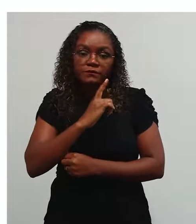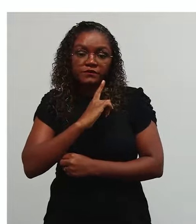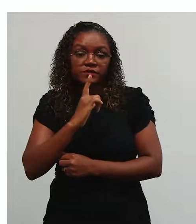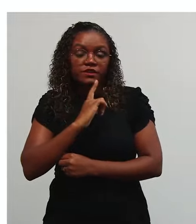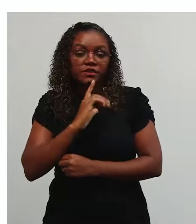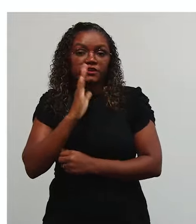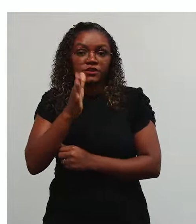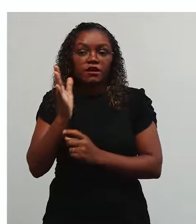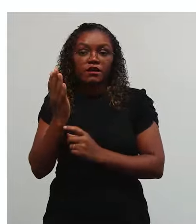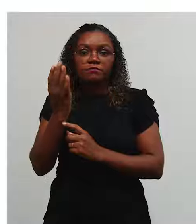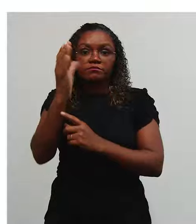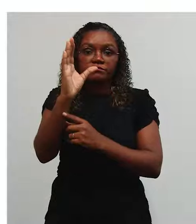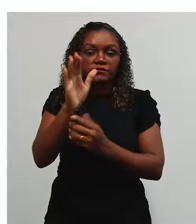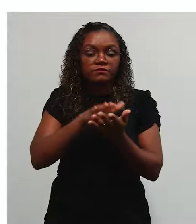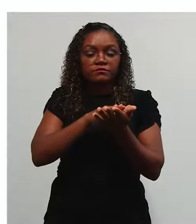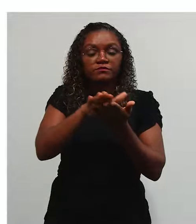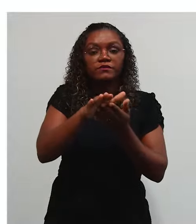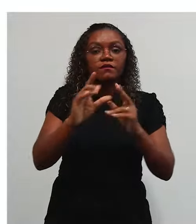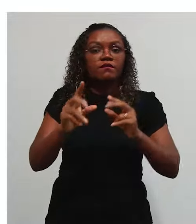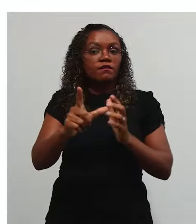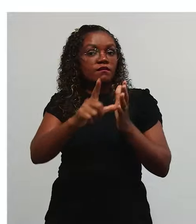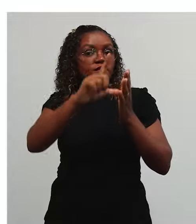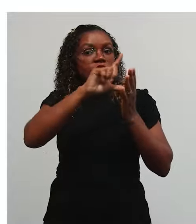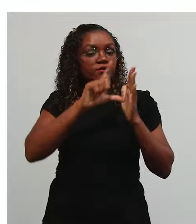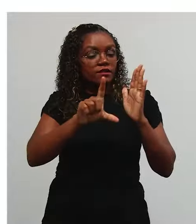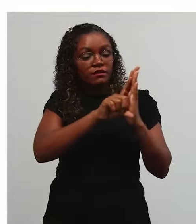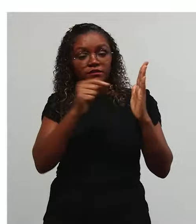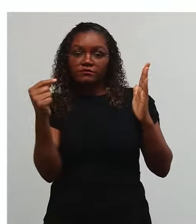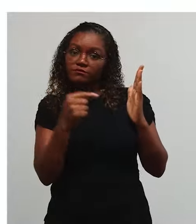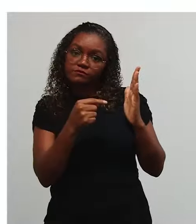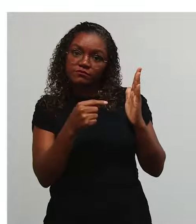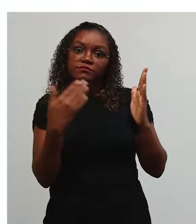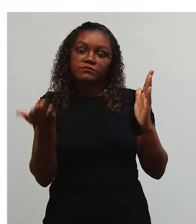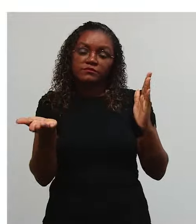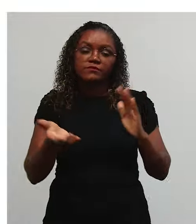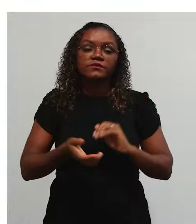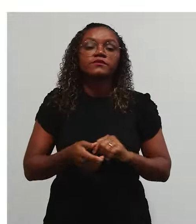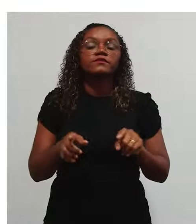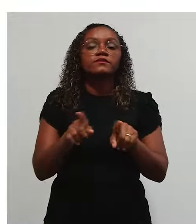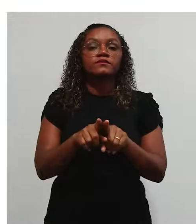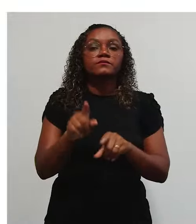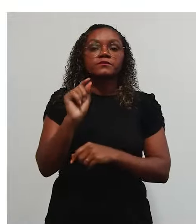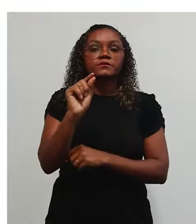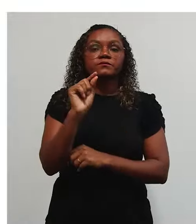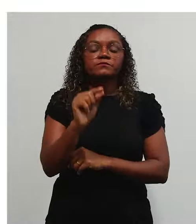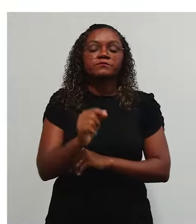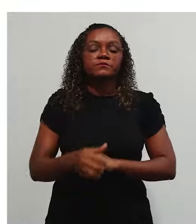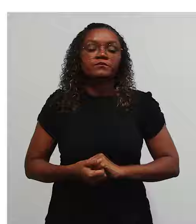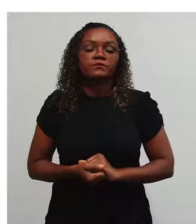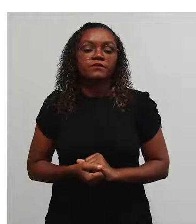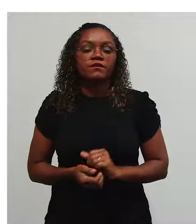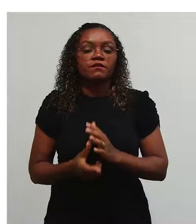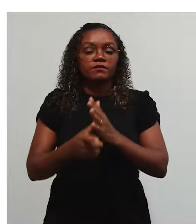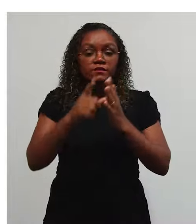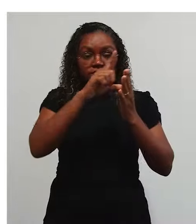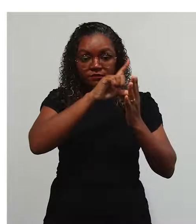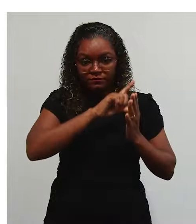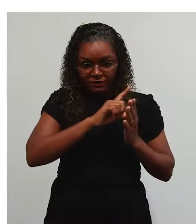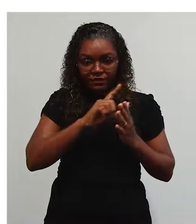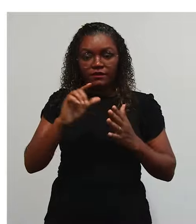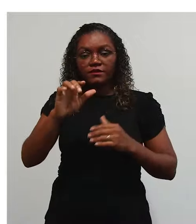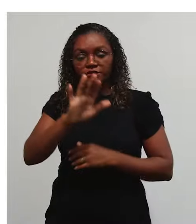haja sido publicada a respectiva lei além da da